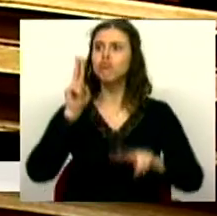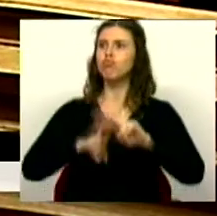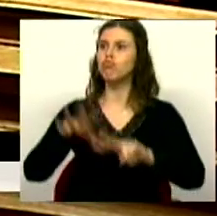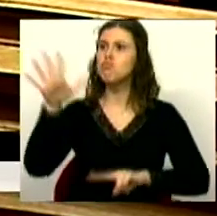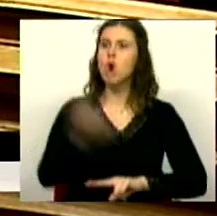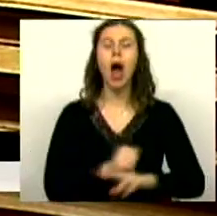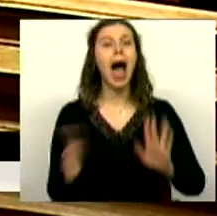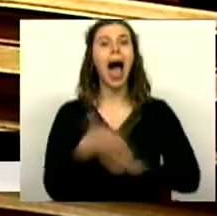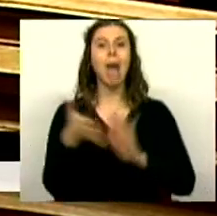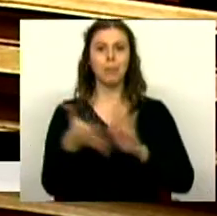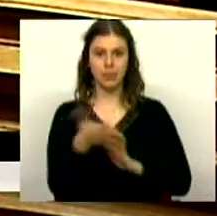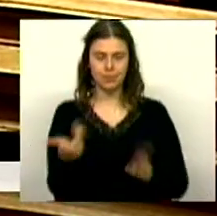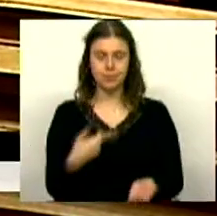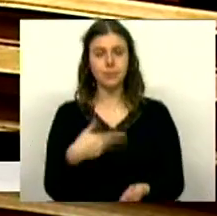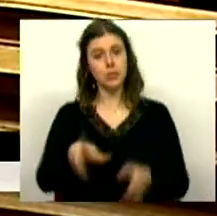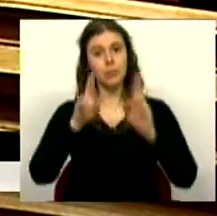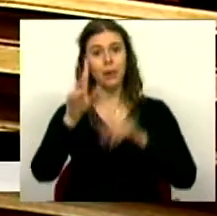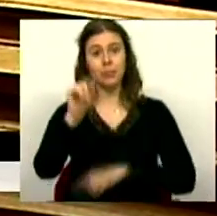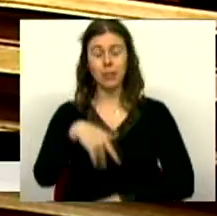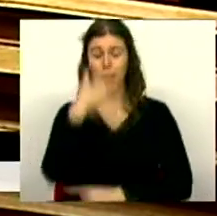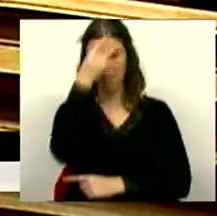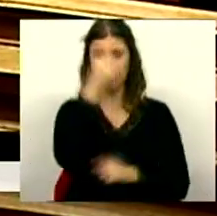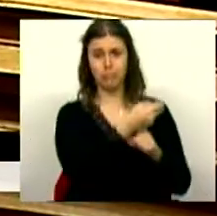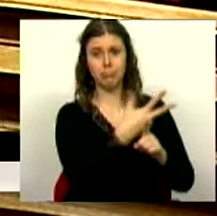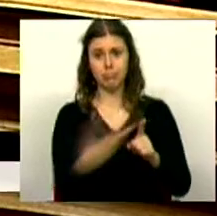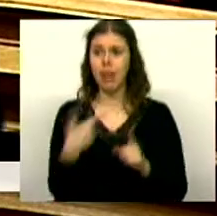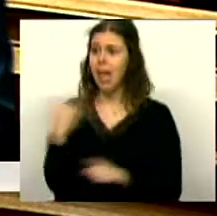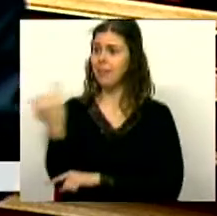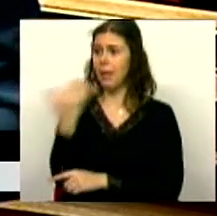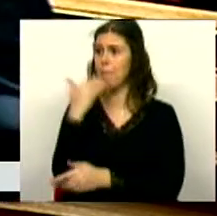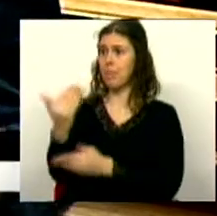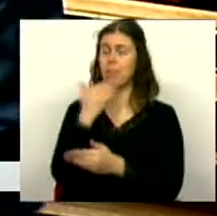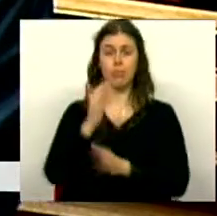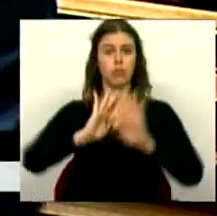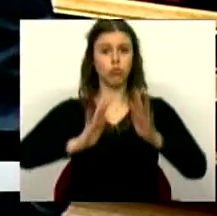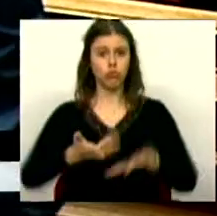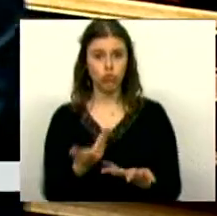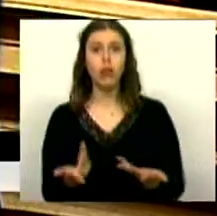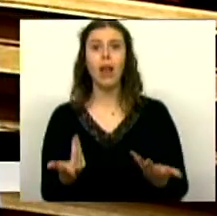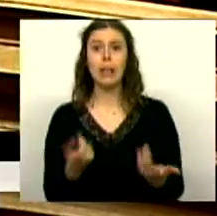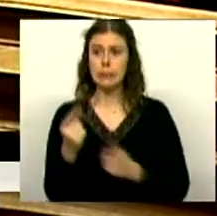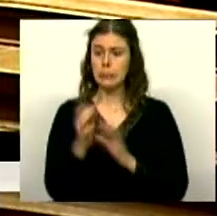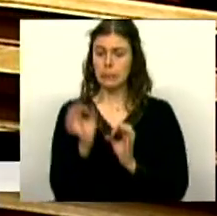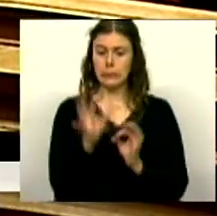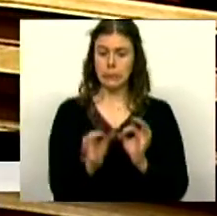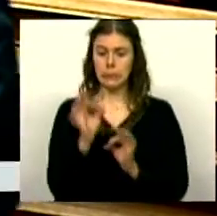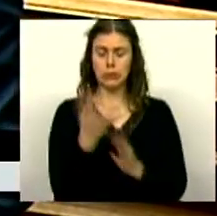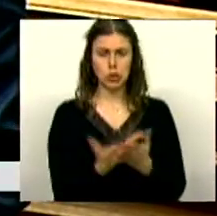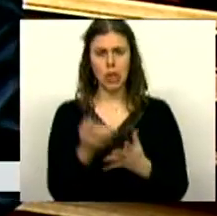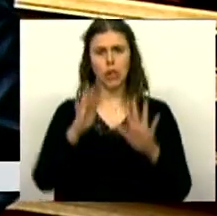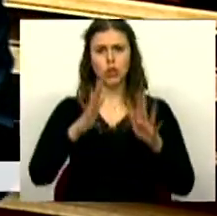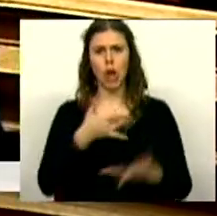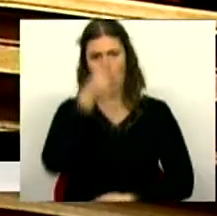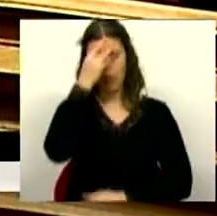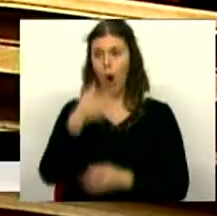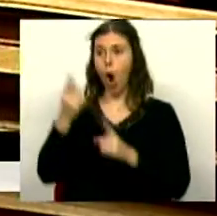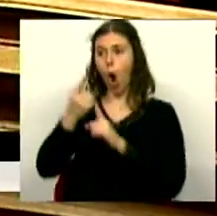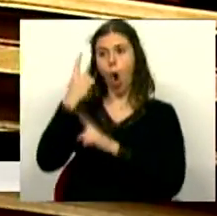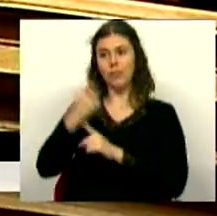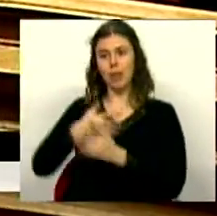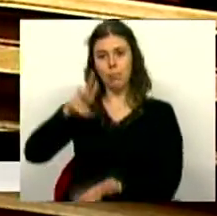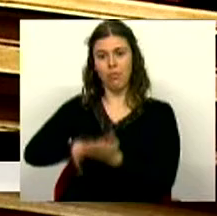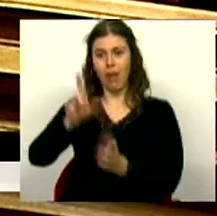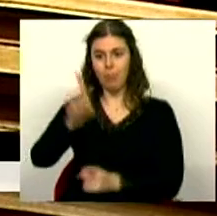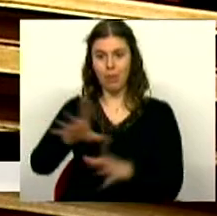mais célere. Aguardamos ainda vários parceiros das entidades a quem foram pedidos e já estas pistas nos foram também apontadas no parecer ontem aprovado na